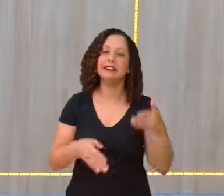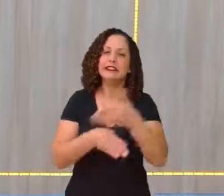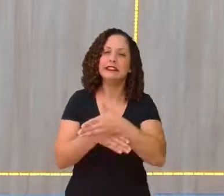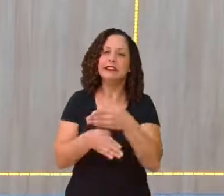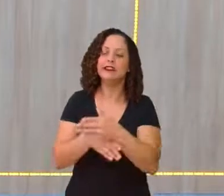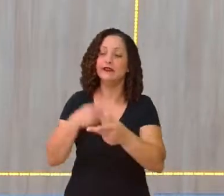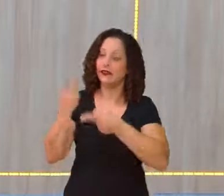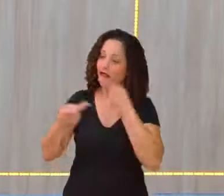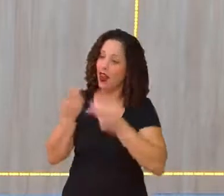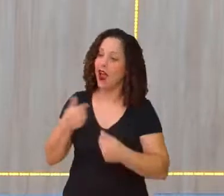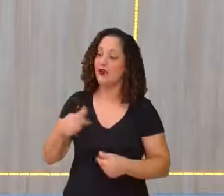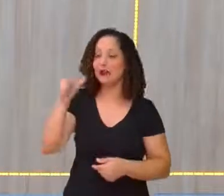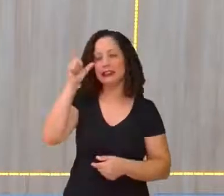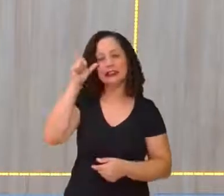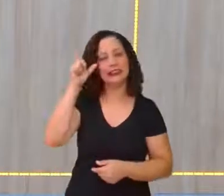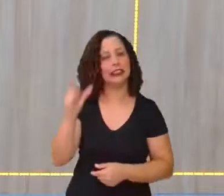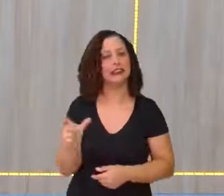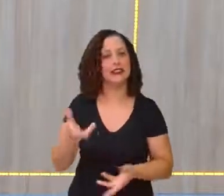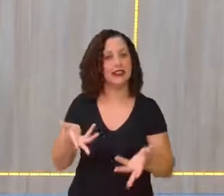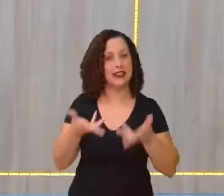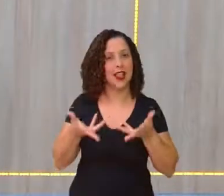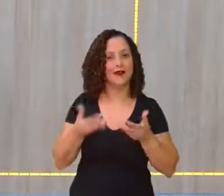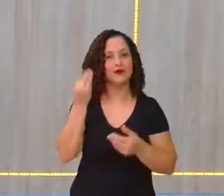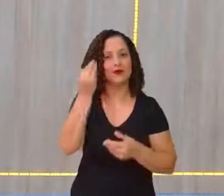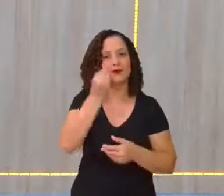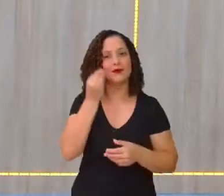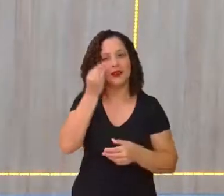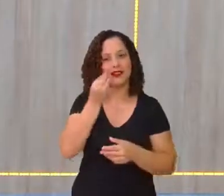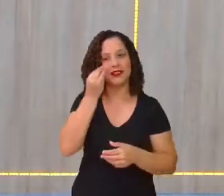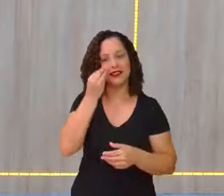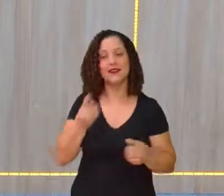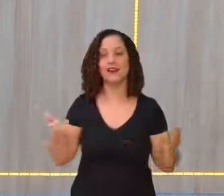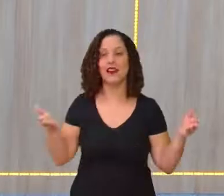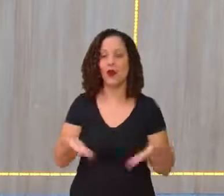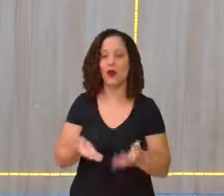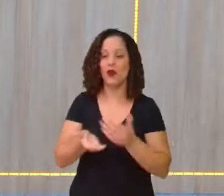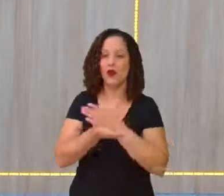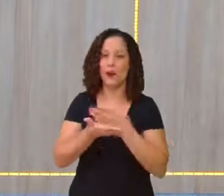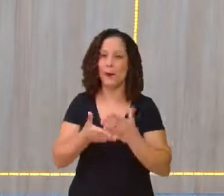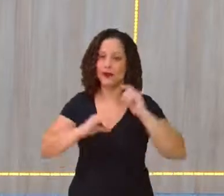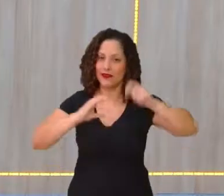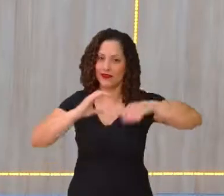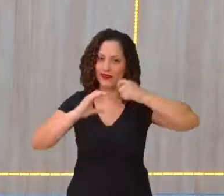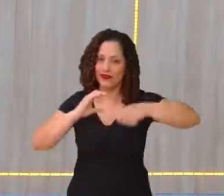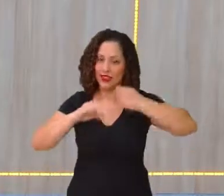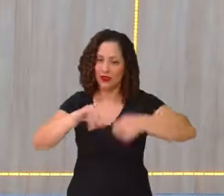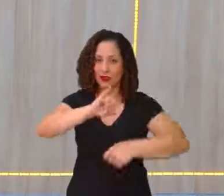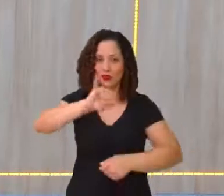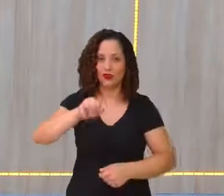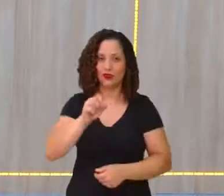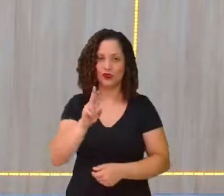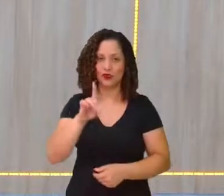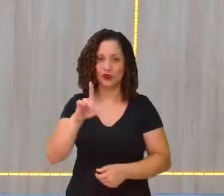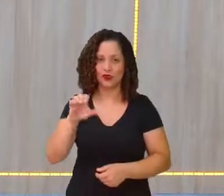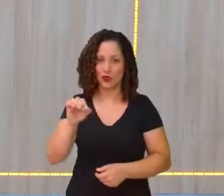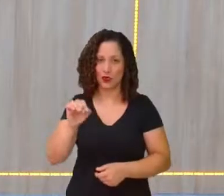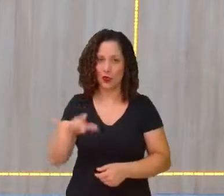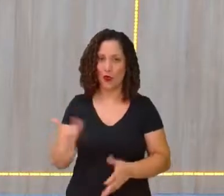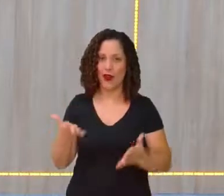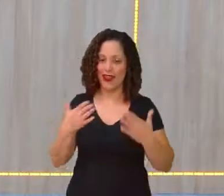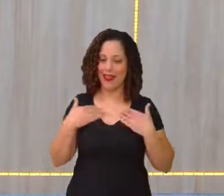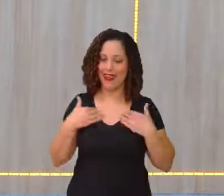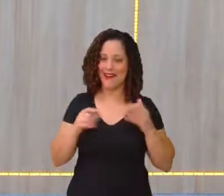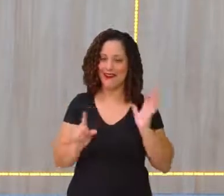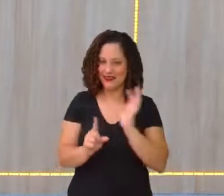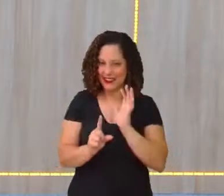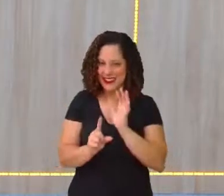dizer, ó, me interessei, queria experimentar. Então a gente vai começar aqui vendo um vídeo sobre o judô, né? Puxei a sardinha pro meu lado. Sim,